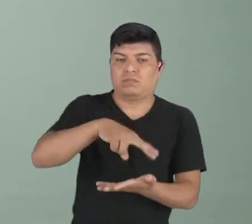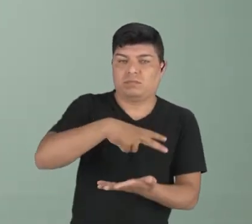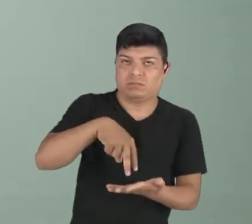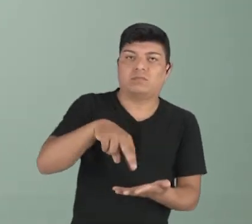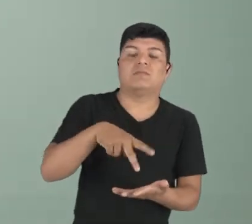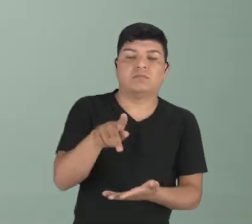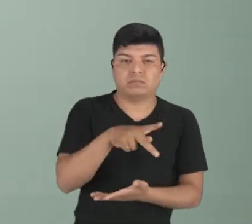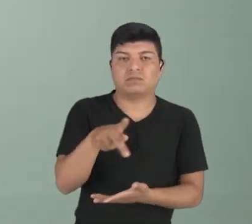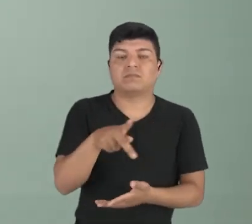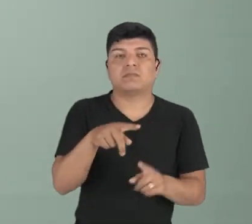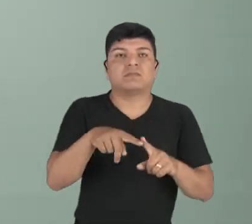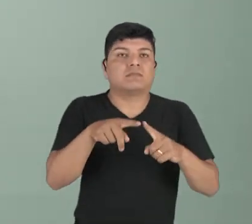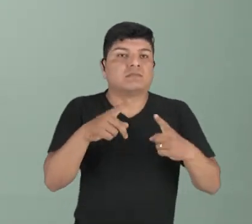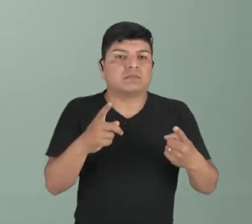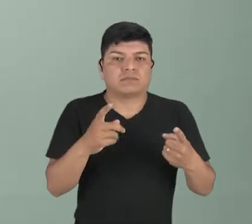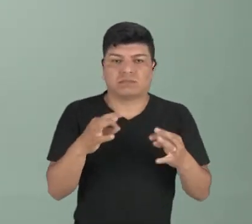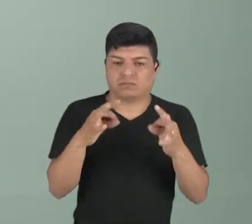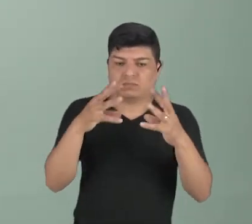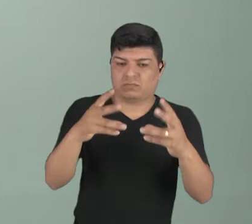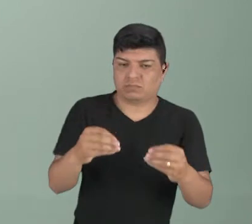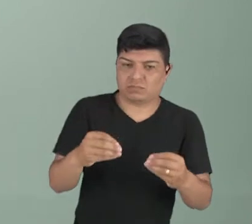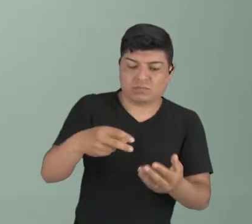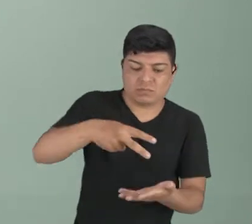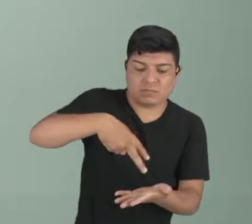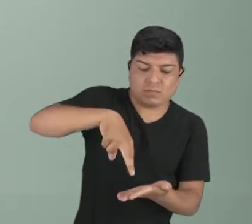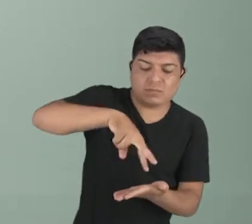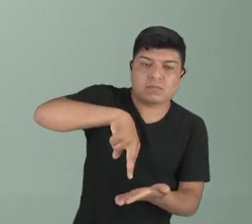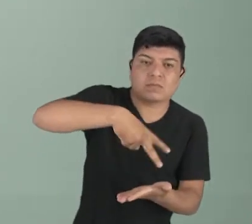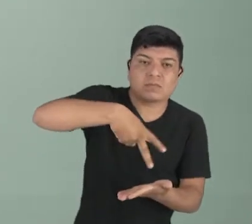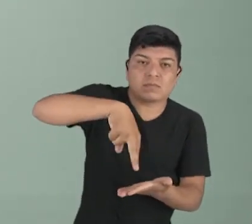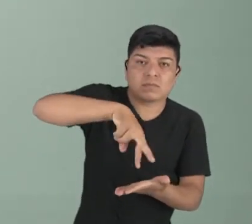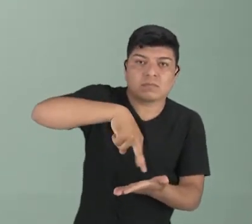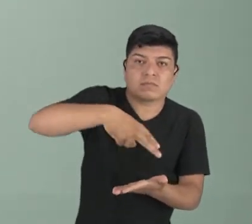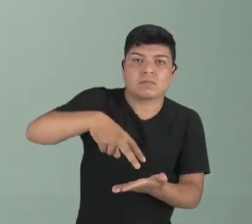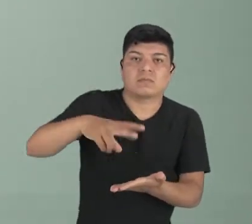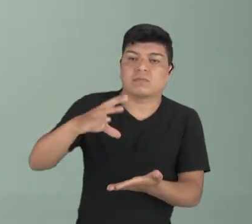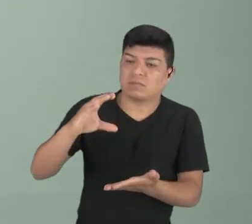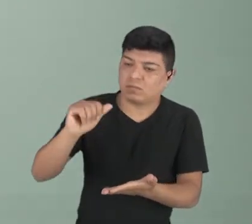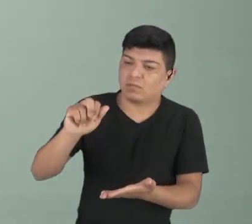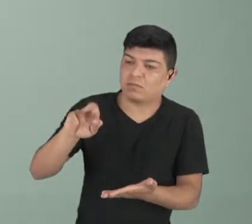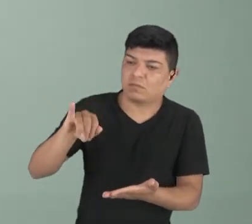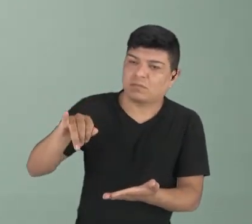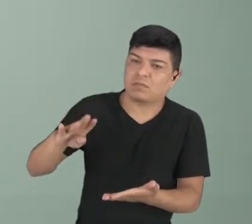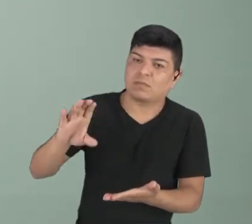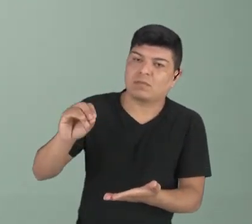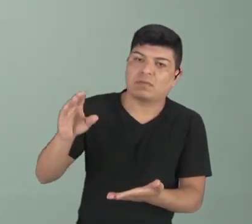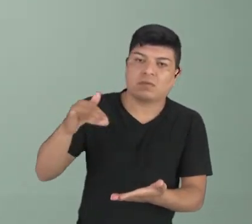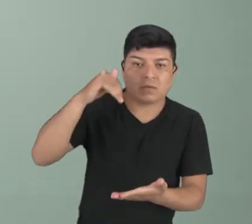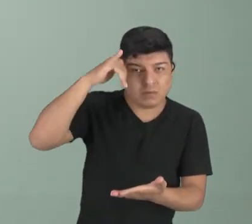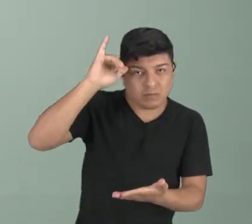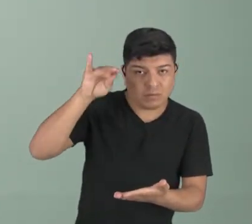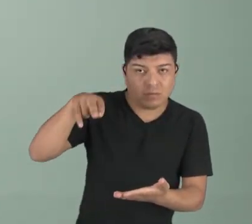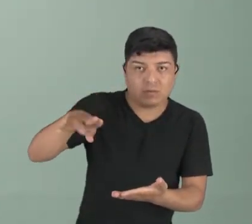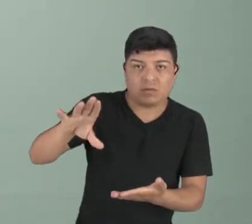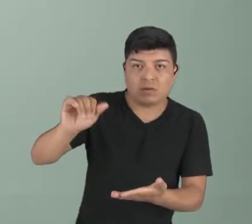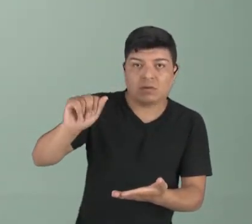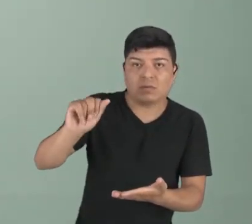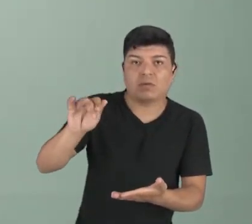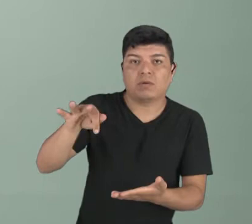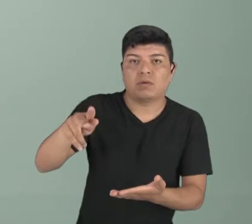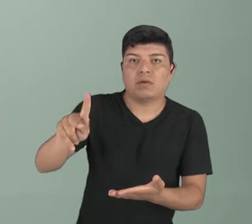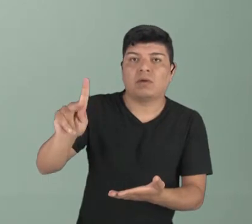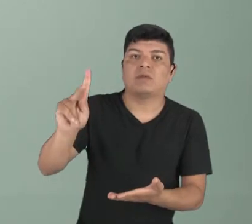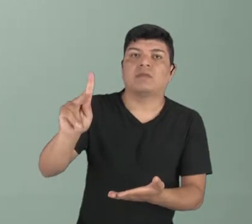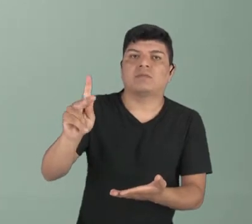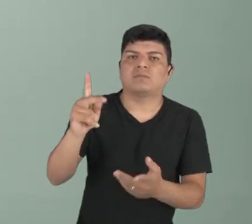dança, professor. Mas todas essas danças que eu falei, carimbó, o bumba meu boi ou o funk, têm a